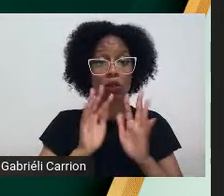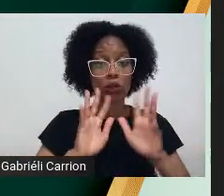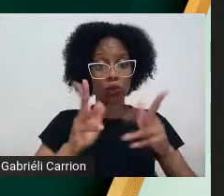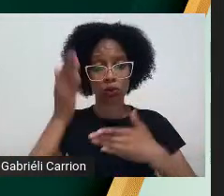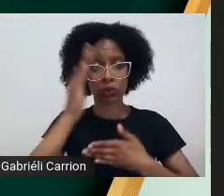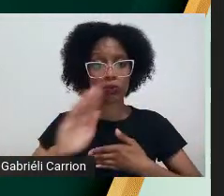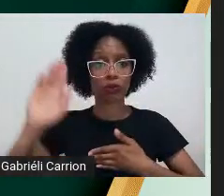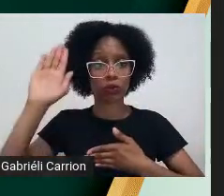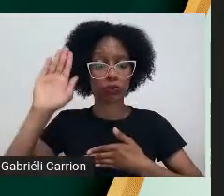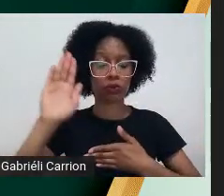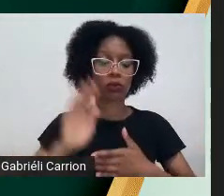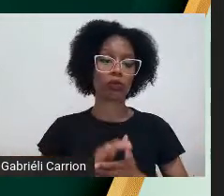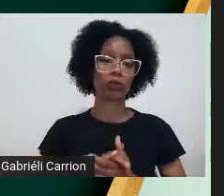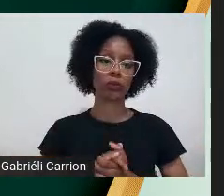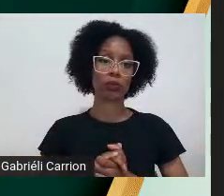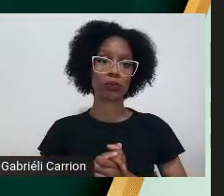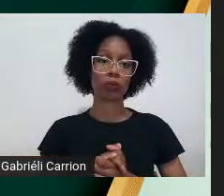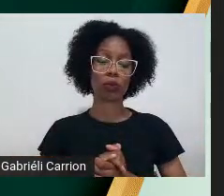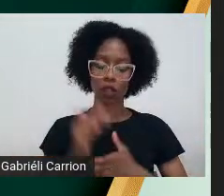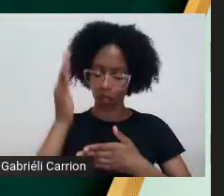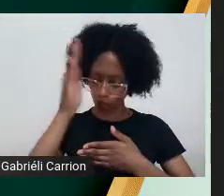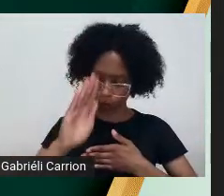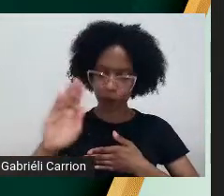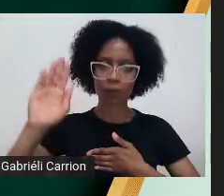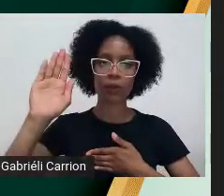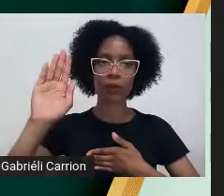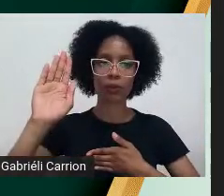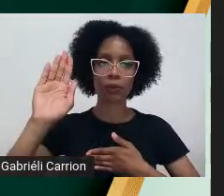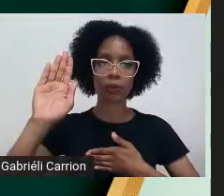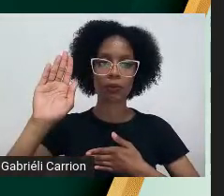julgamento. Assim eu prometo. Assim eu prometo.